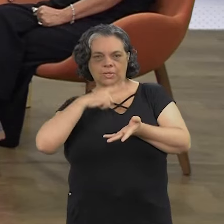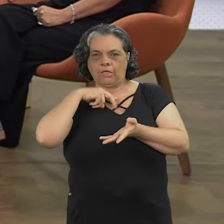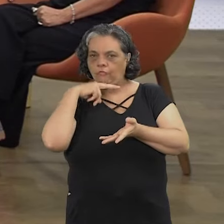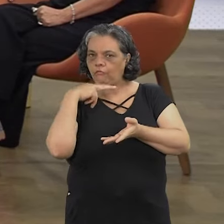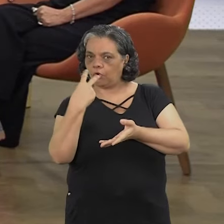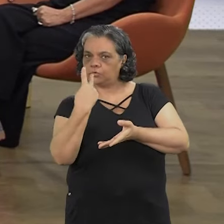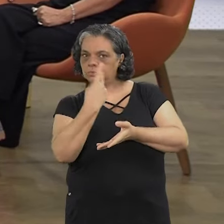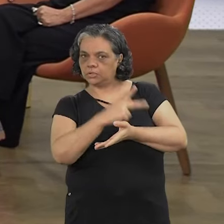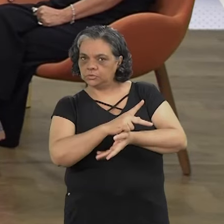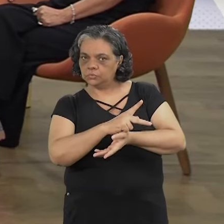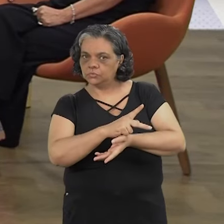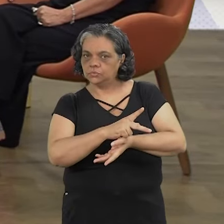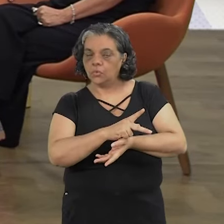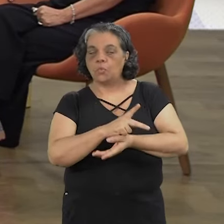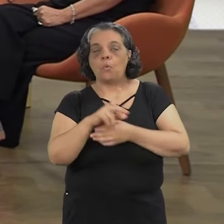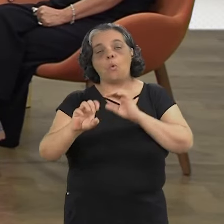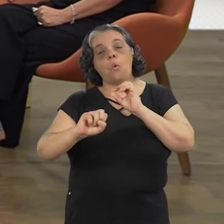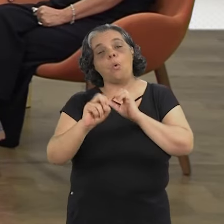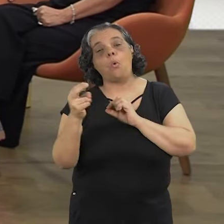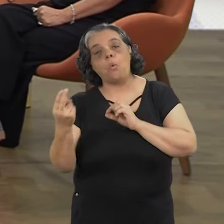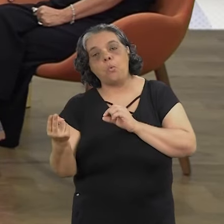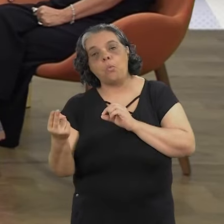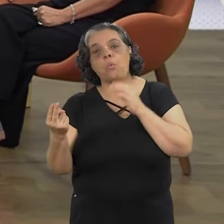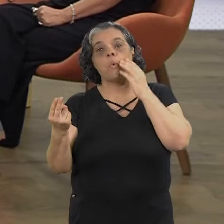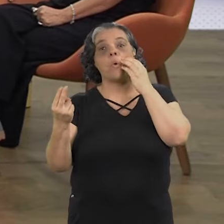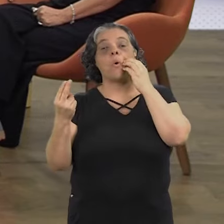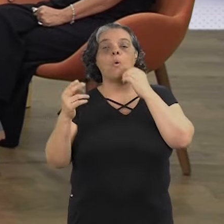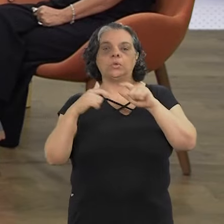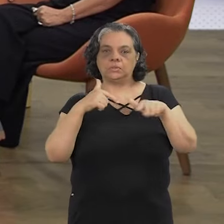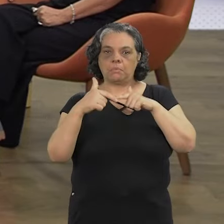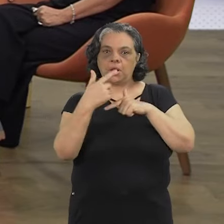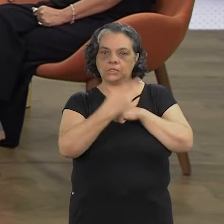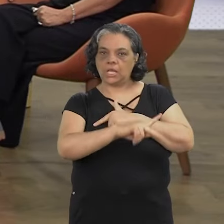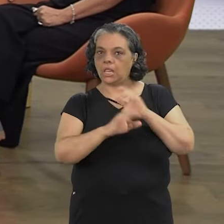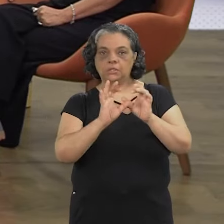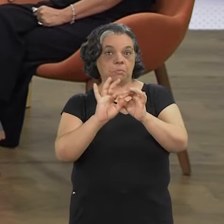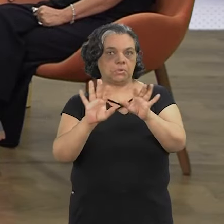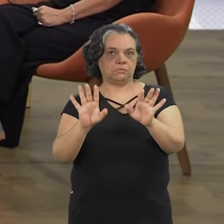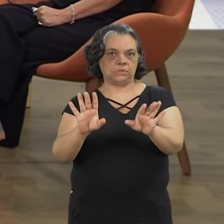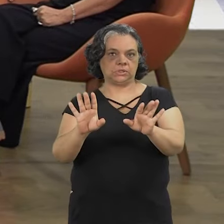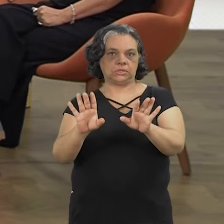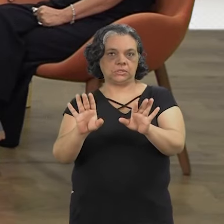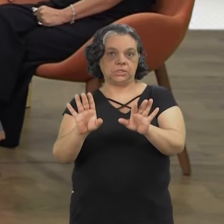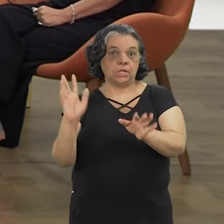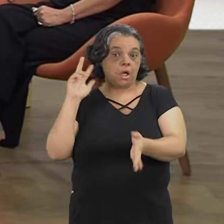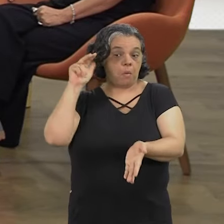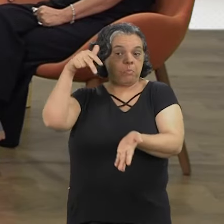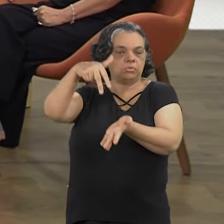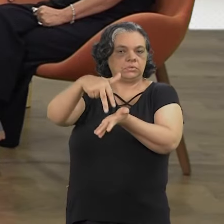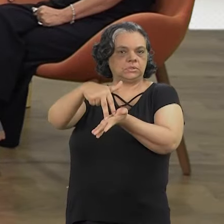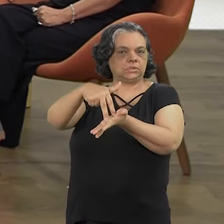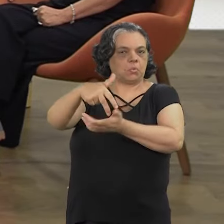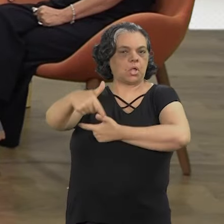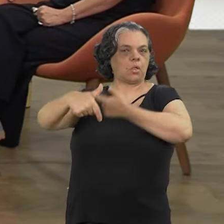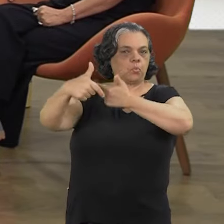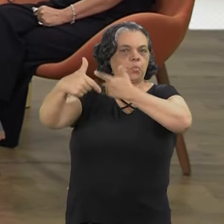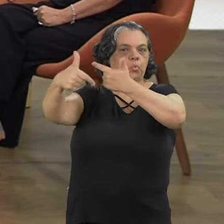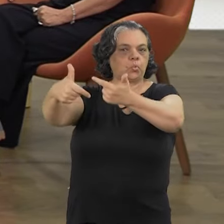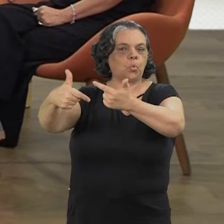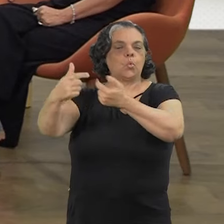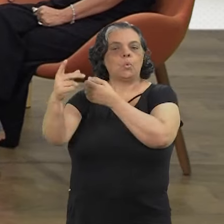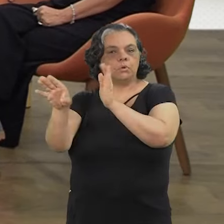para isso ou o o o emprego dela não permit né a posição que ela tá que ela lutou muito inclusive